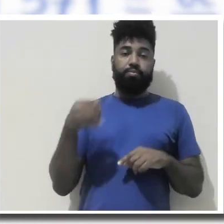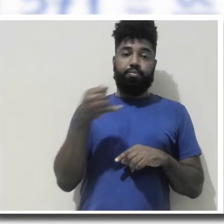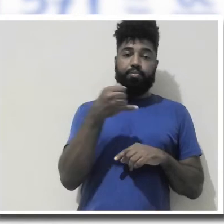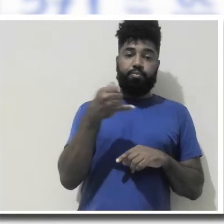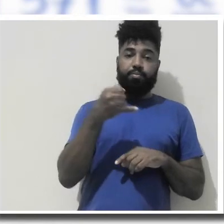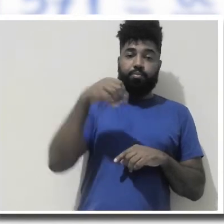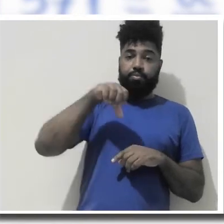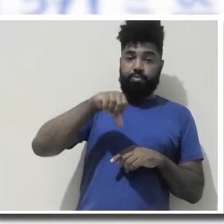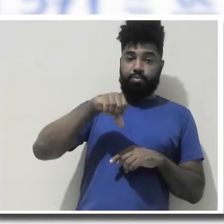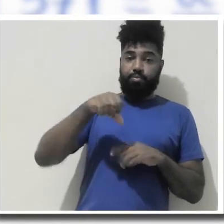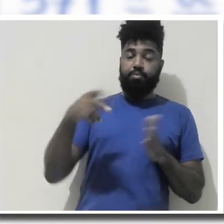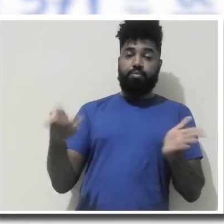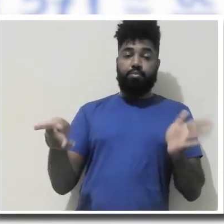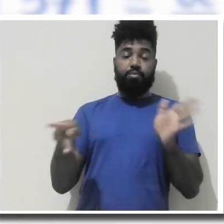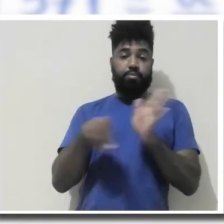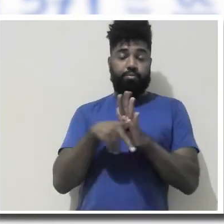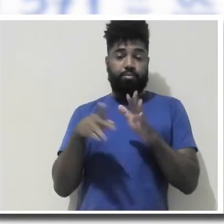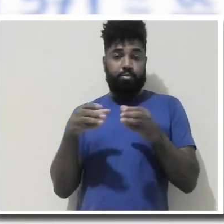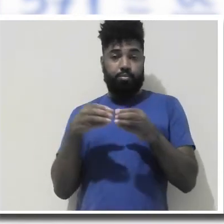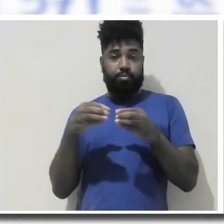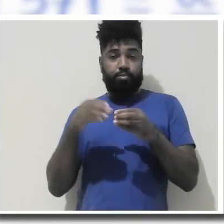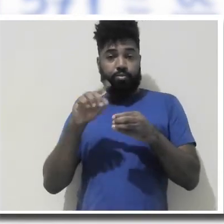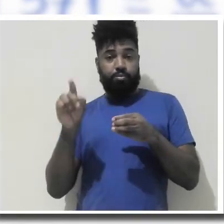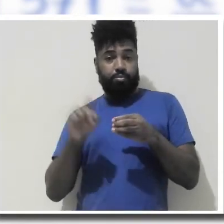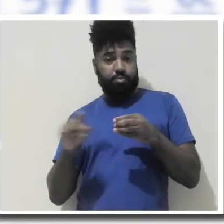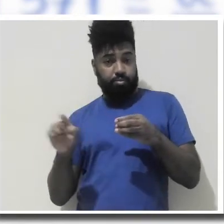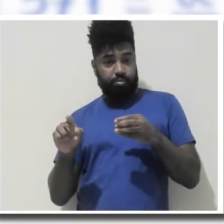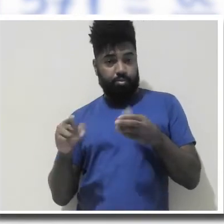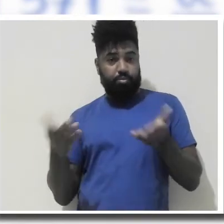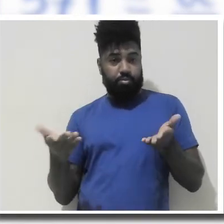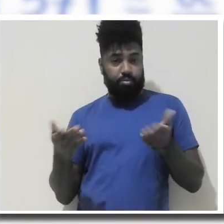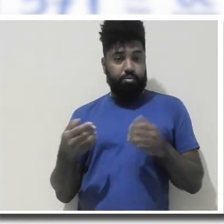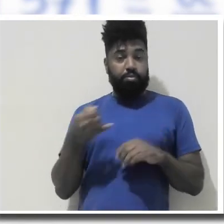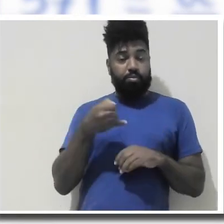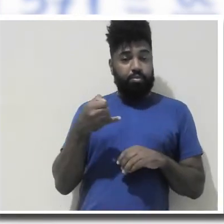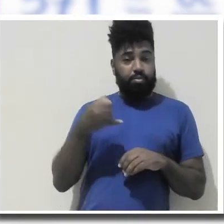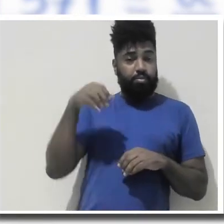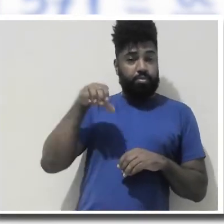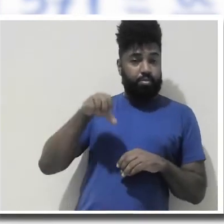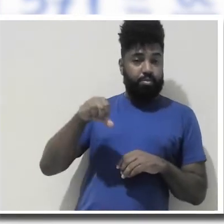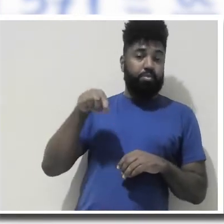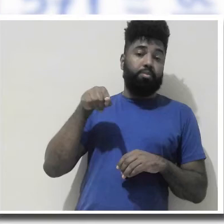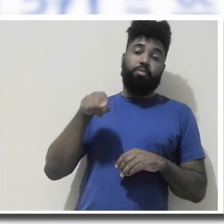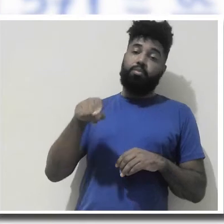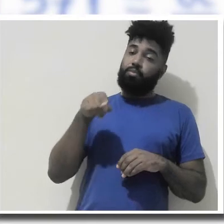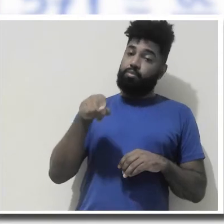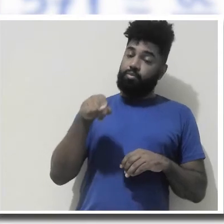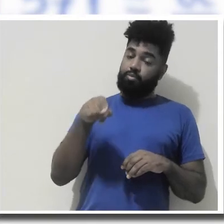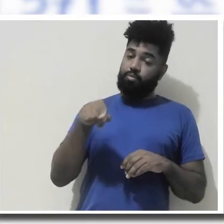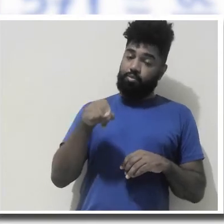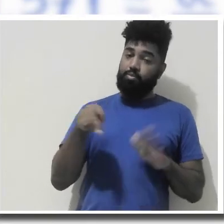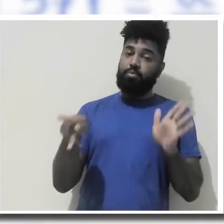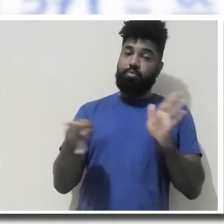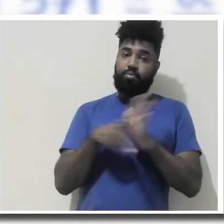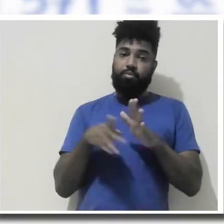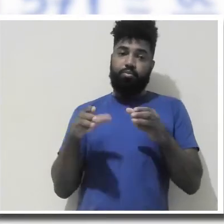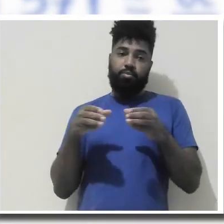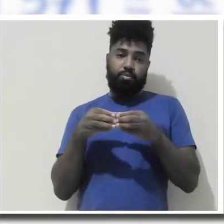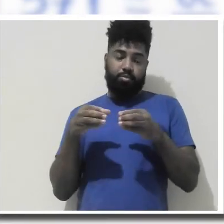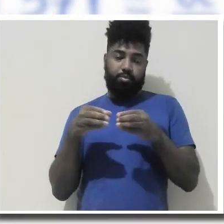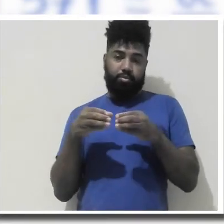Menos 9 é inteiro, 1 é inteiro não nulo, então o menos 9 é um número